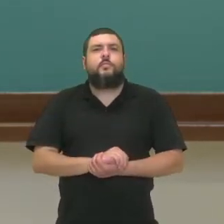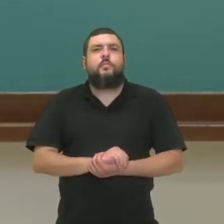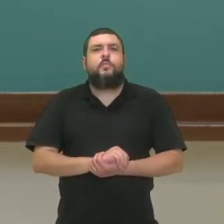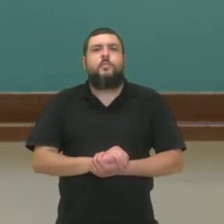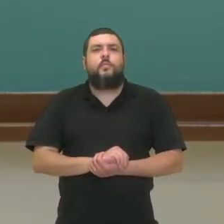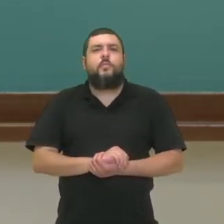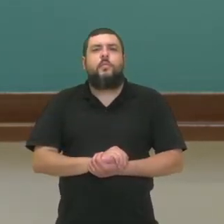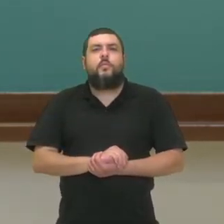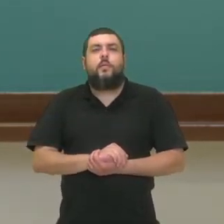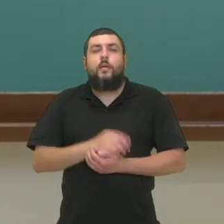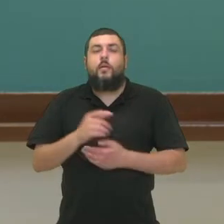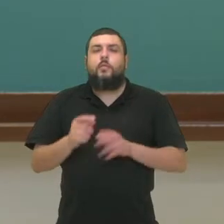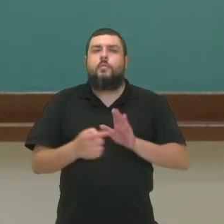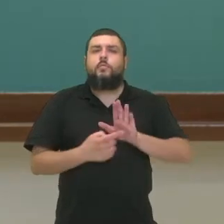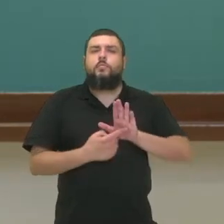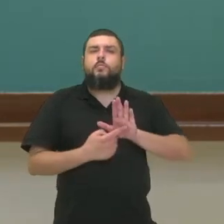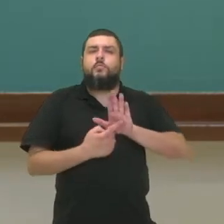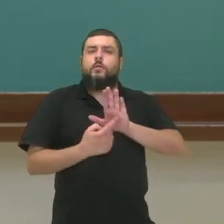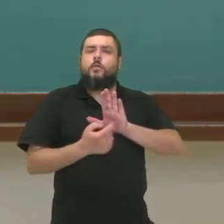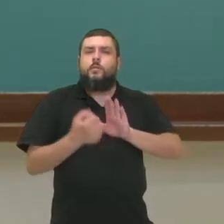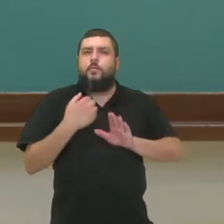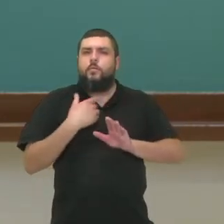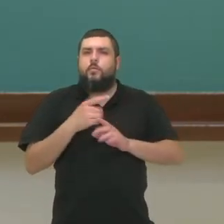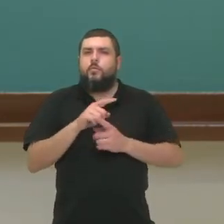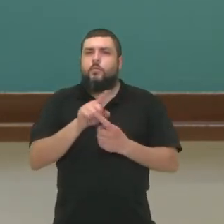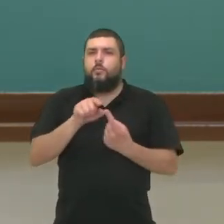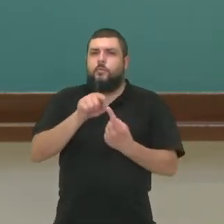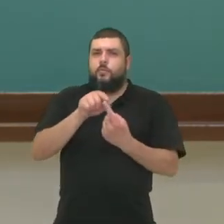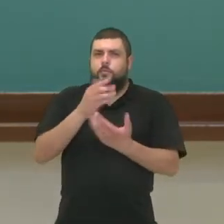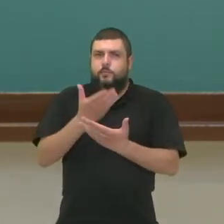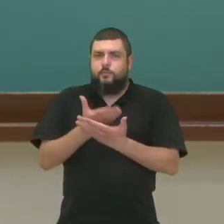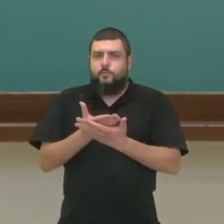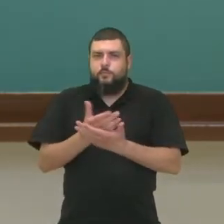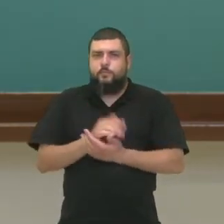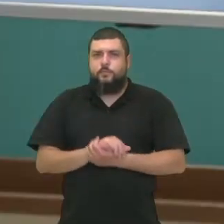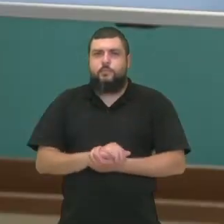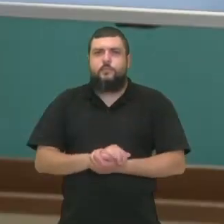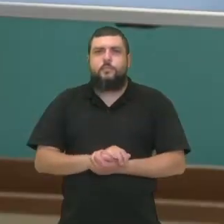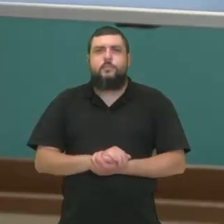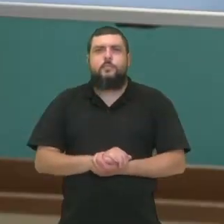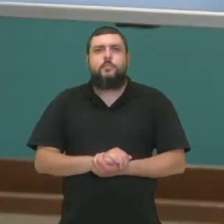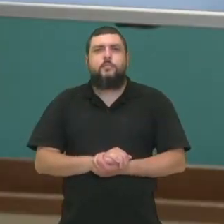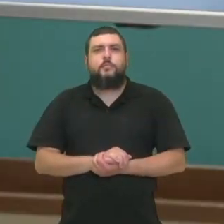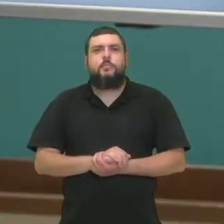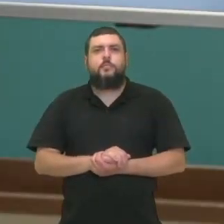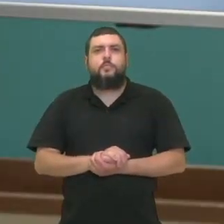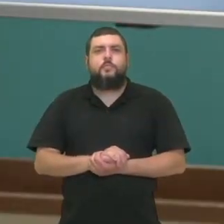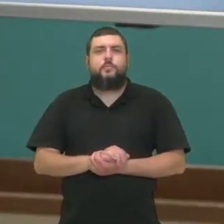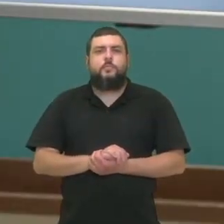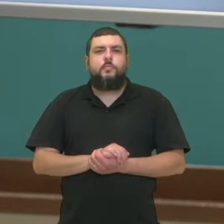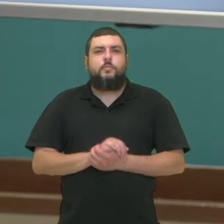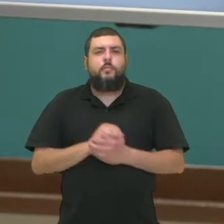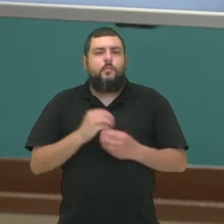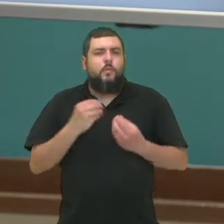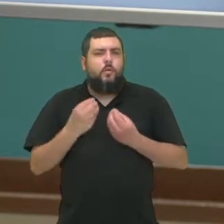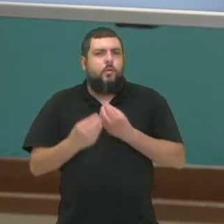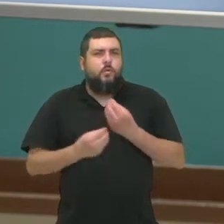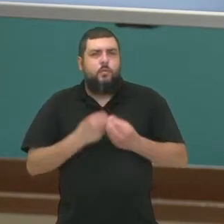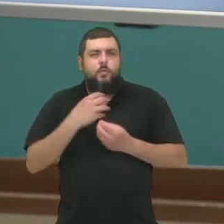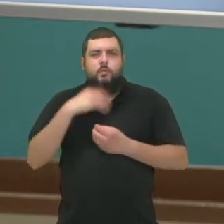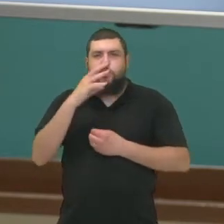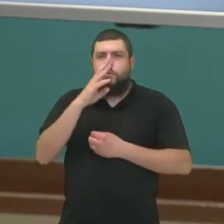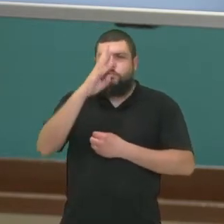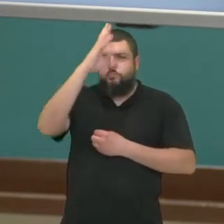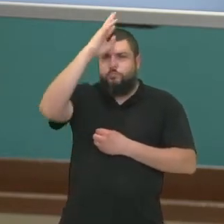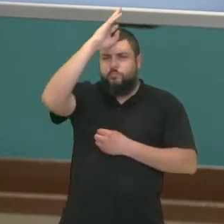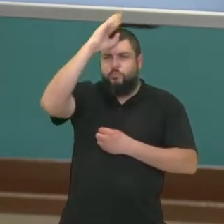primeiro, ou melhor, o objetivo principal de nossa aula. Analisar como os romanos tornaram-se